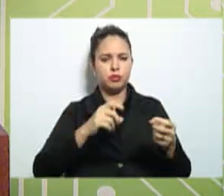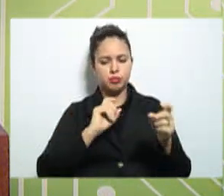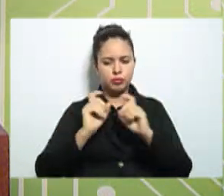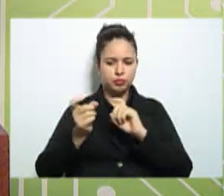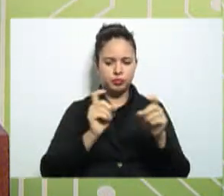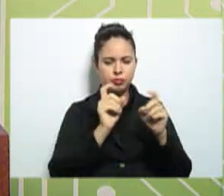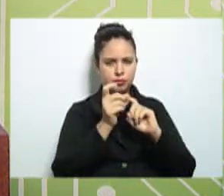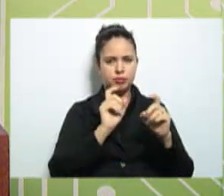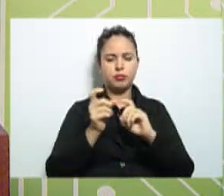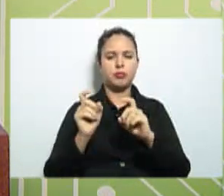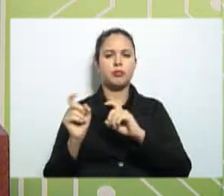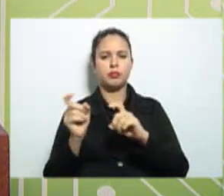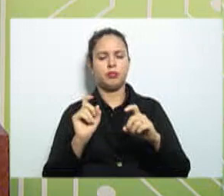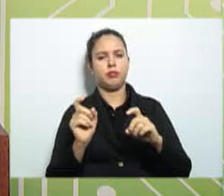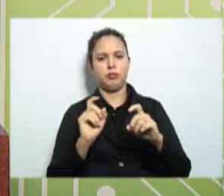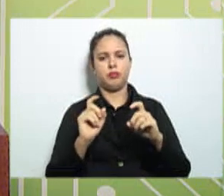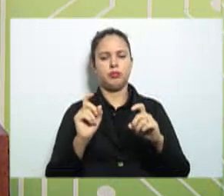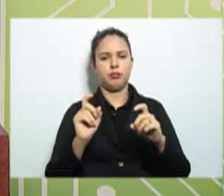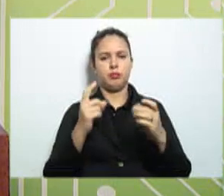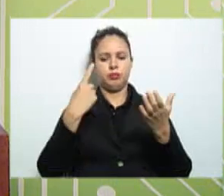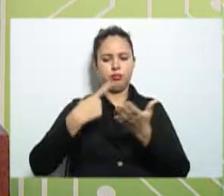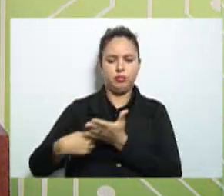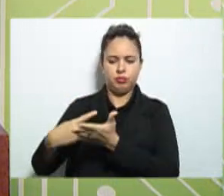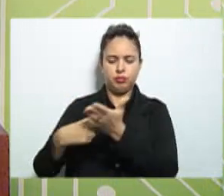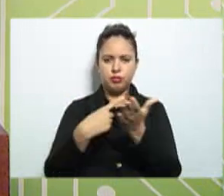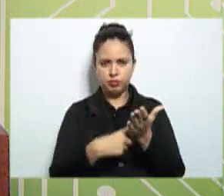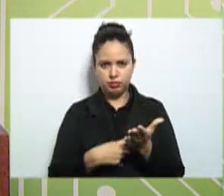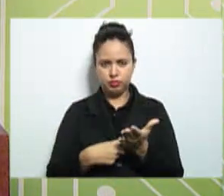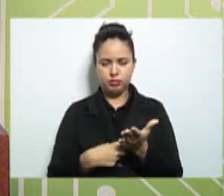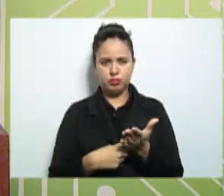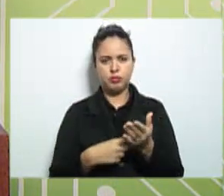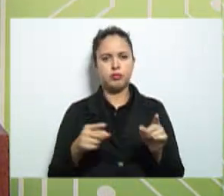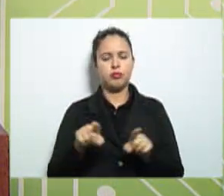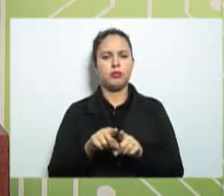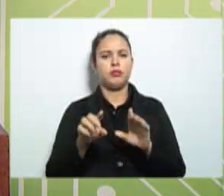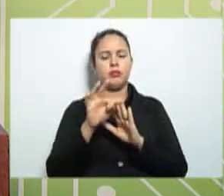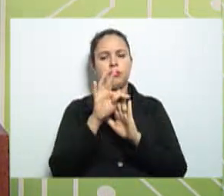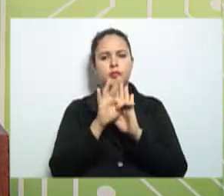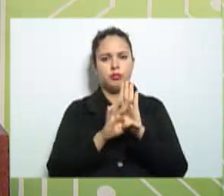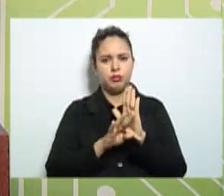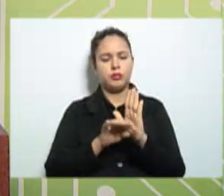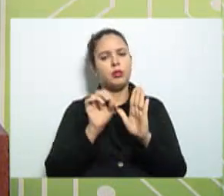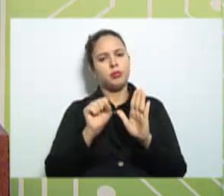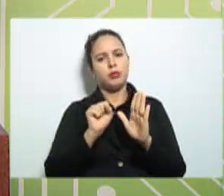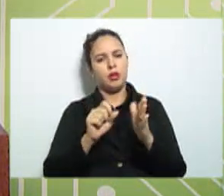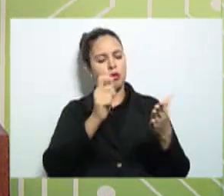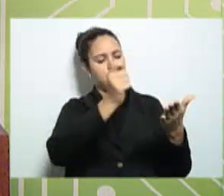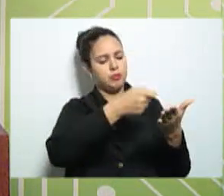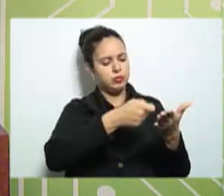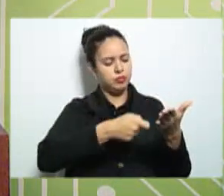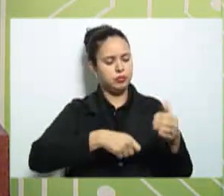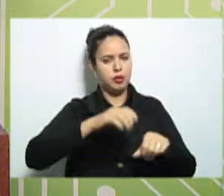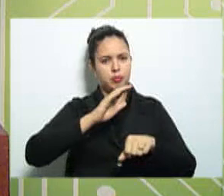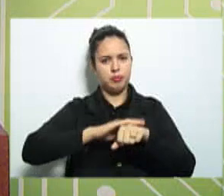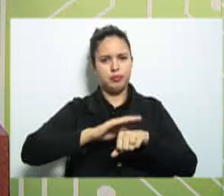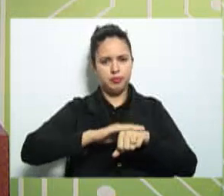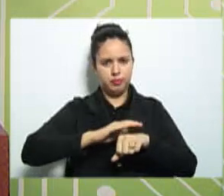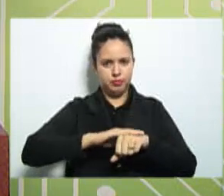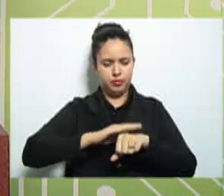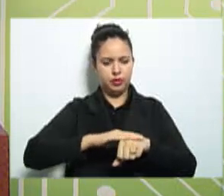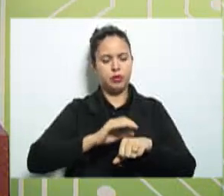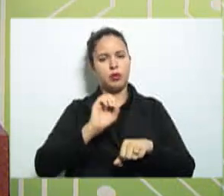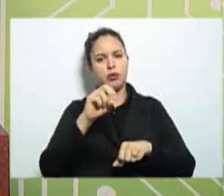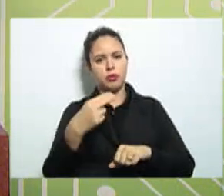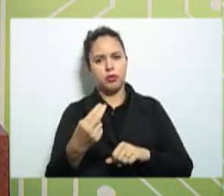presentes e chegaram a um consenso, tá? E também há um texto que pode ser feito à mão, né, escrito a caneta, ou